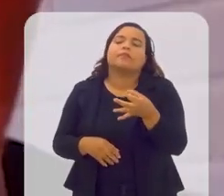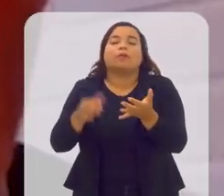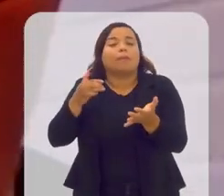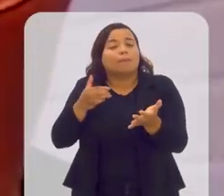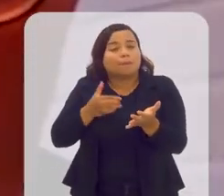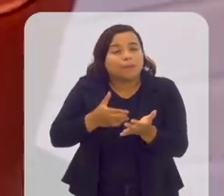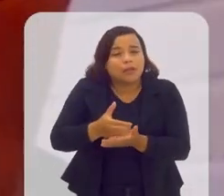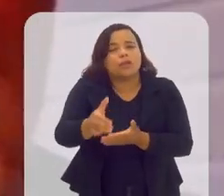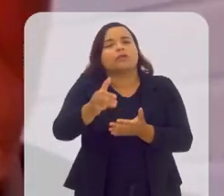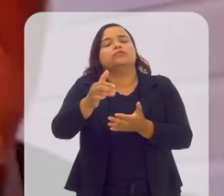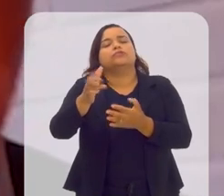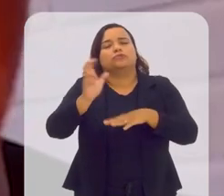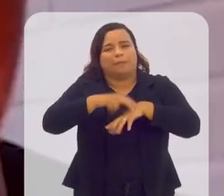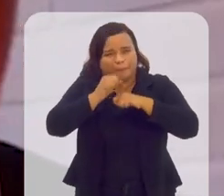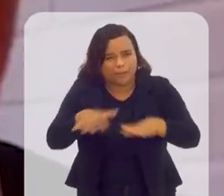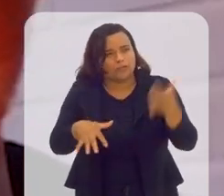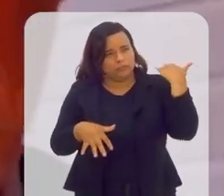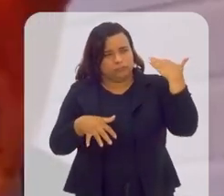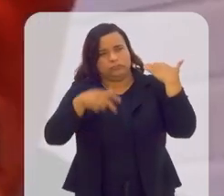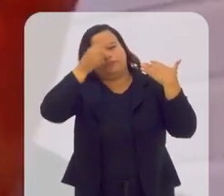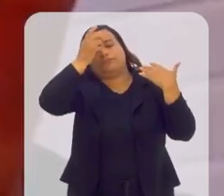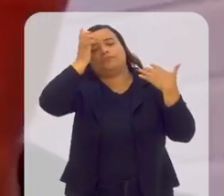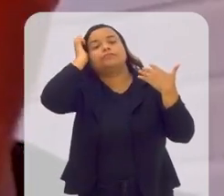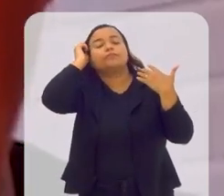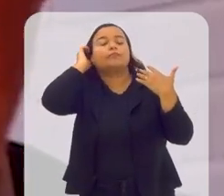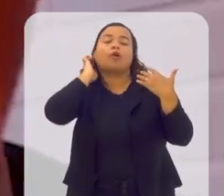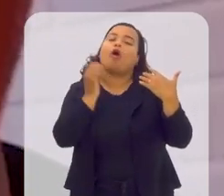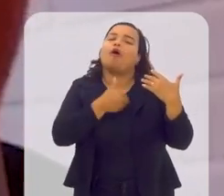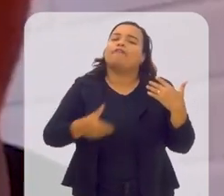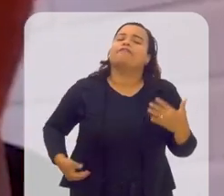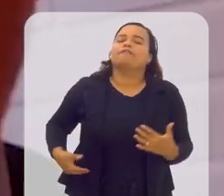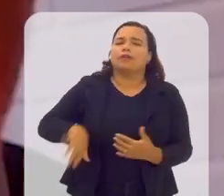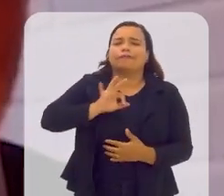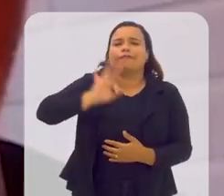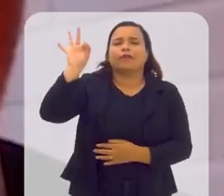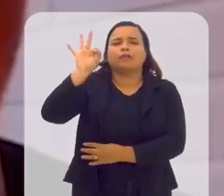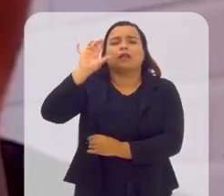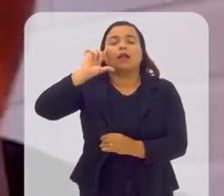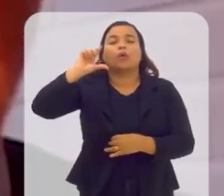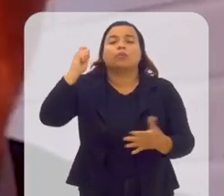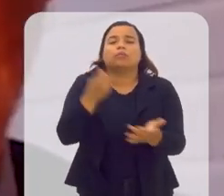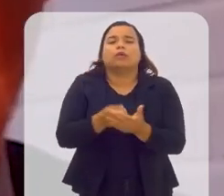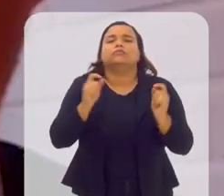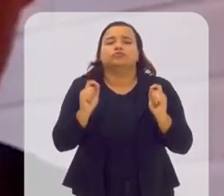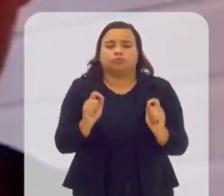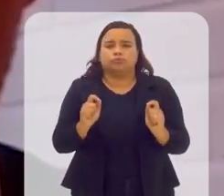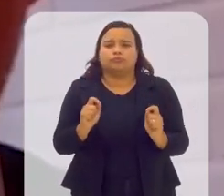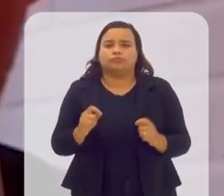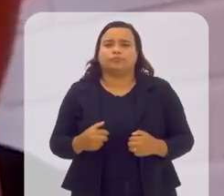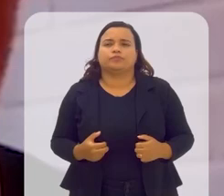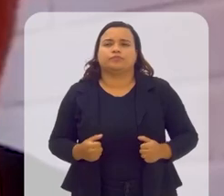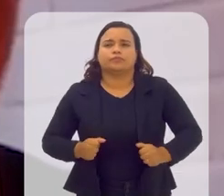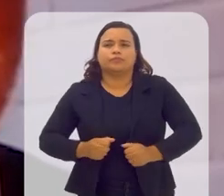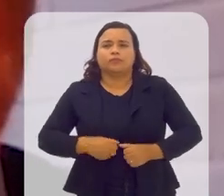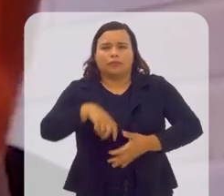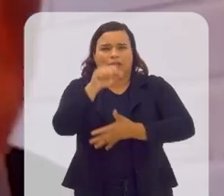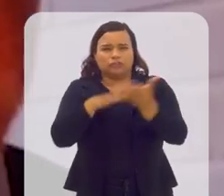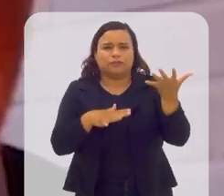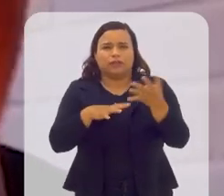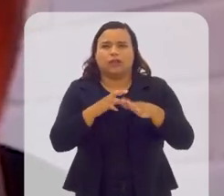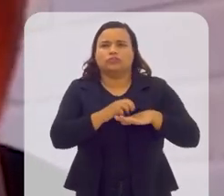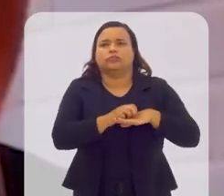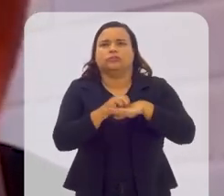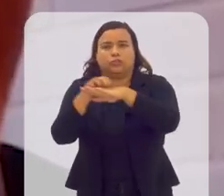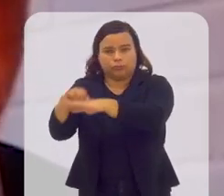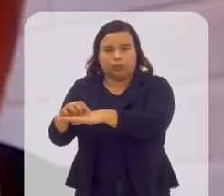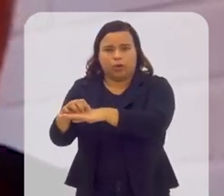logo que teve início a pandemia, né, o governo federal decretou a atividade de